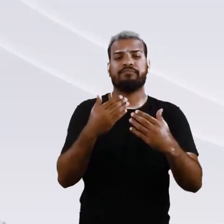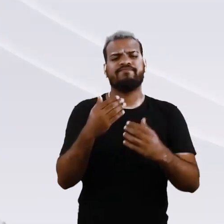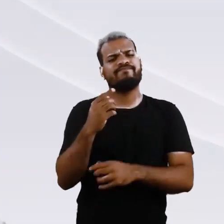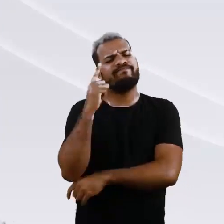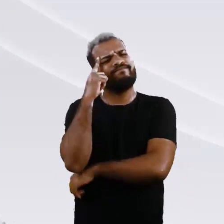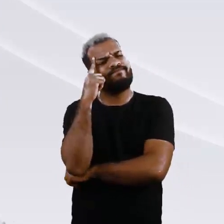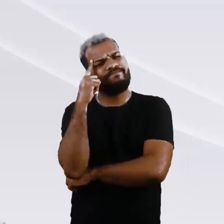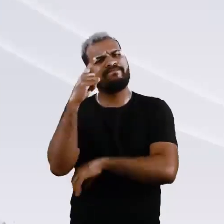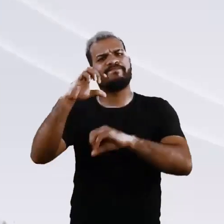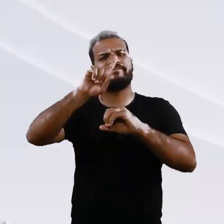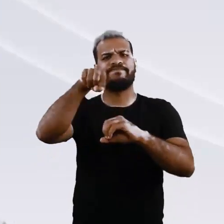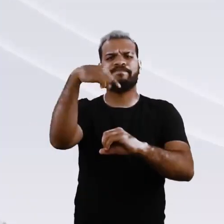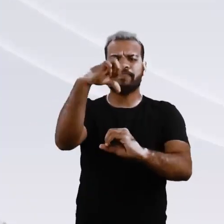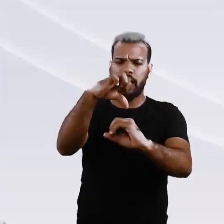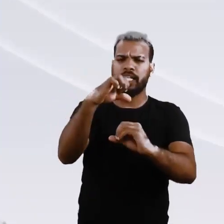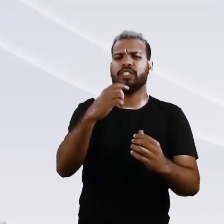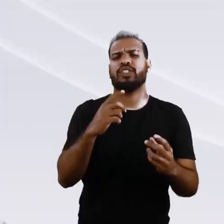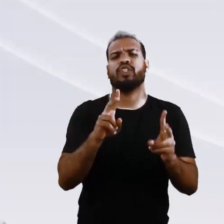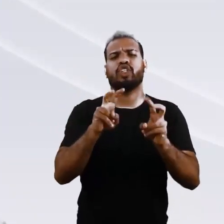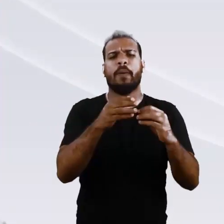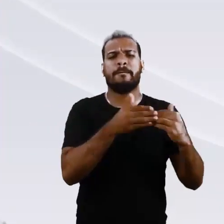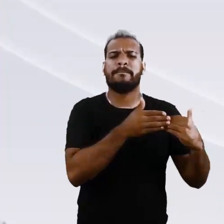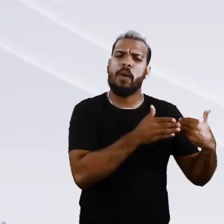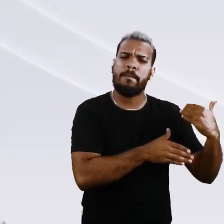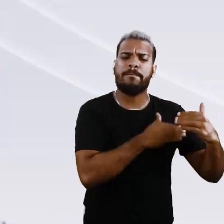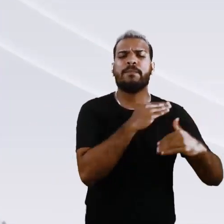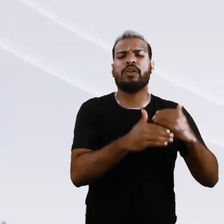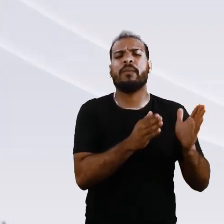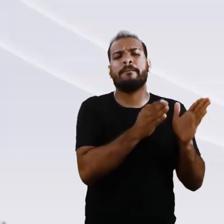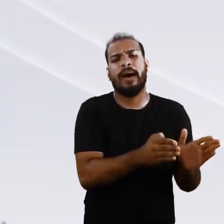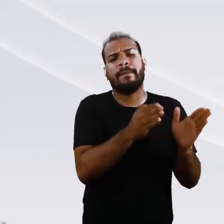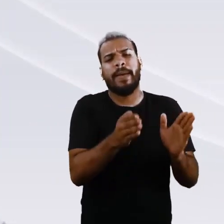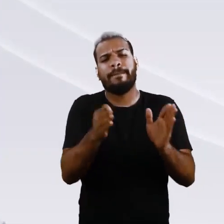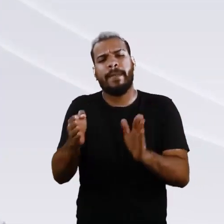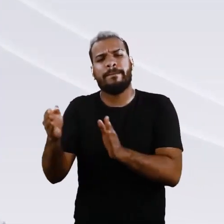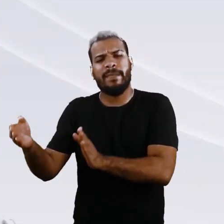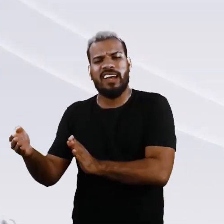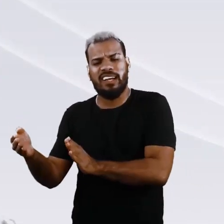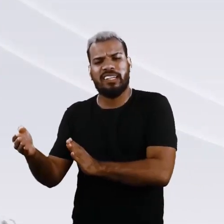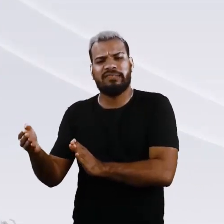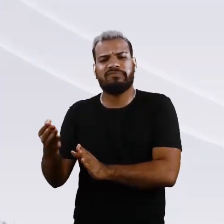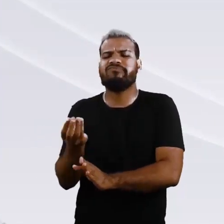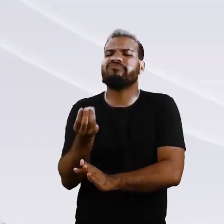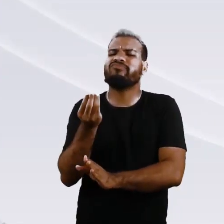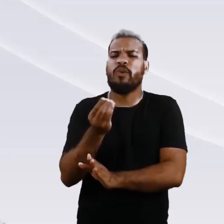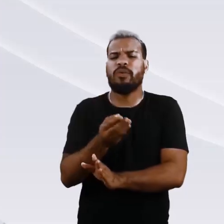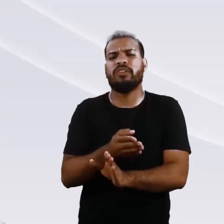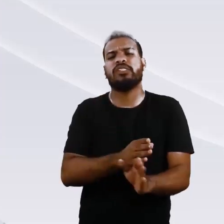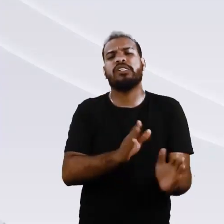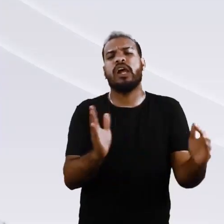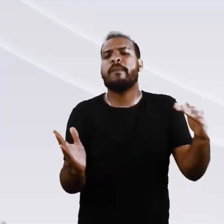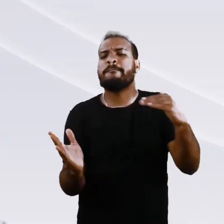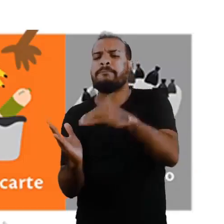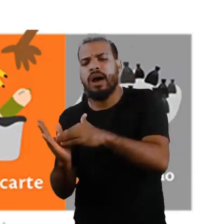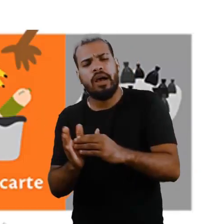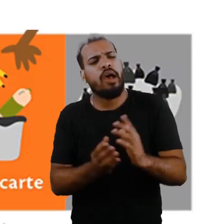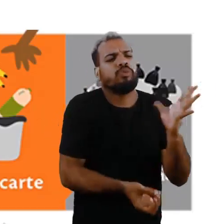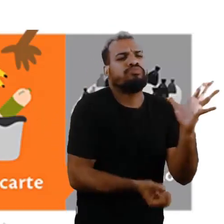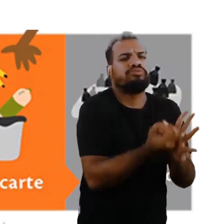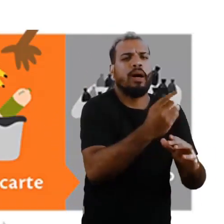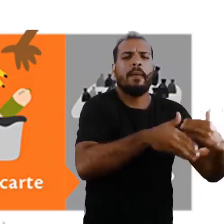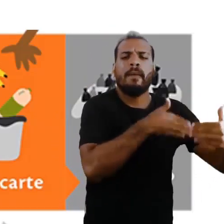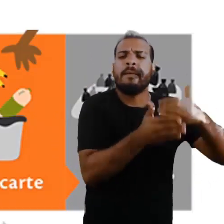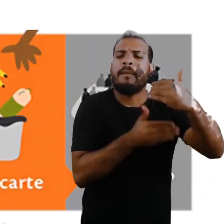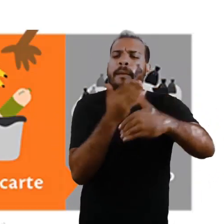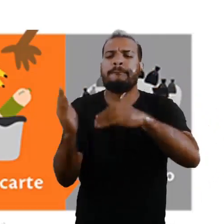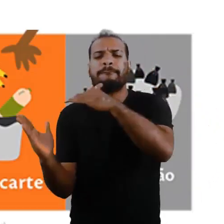questionar sobre esse processo linear que foi instituído, né, de economia linear. E como é que funciona esse processo de